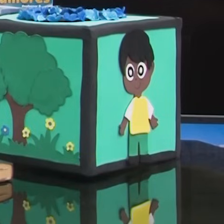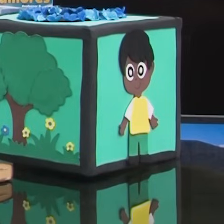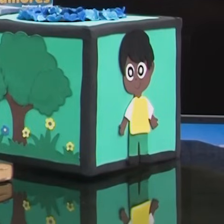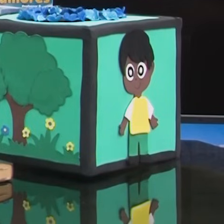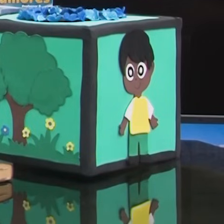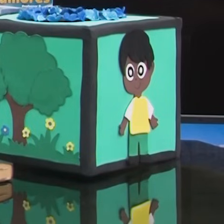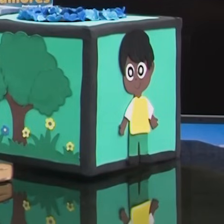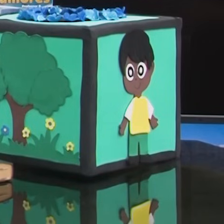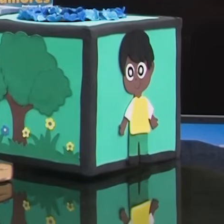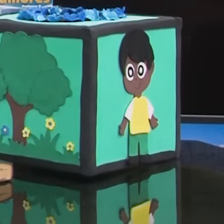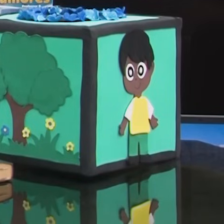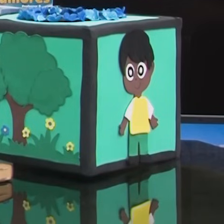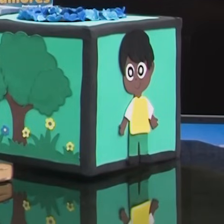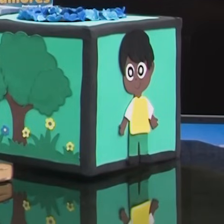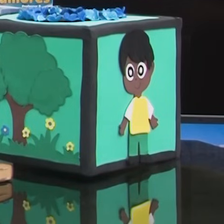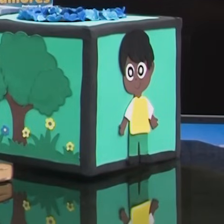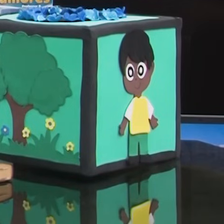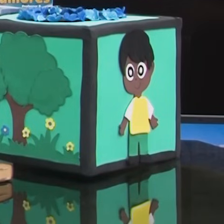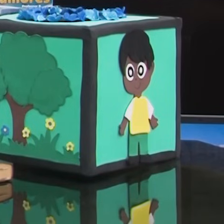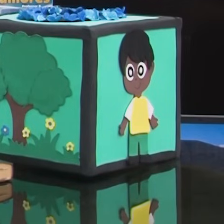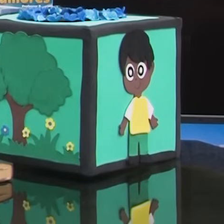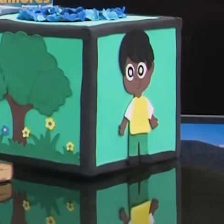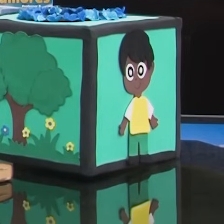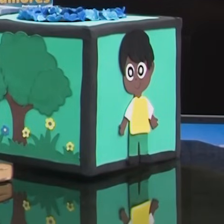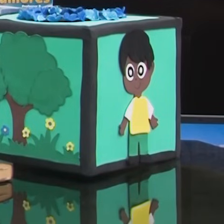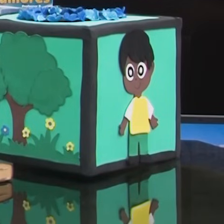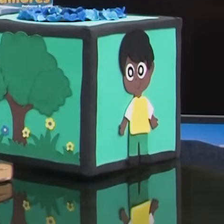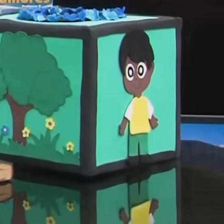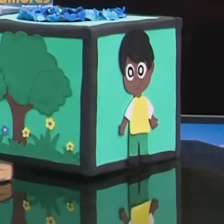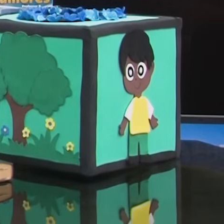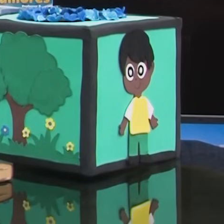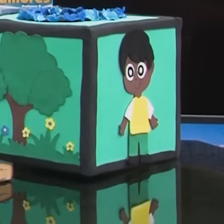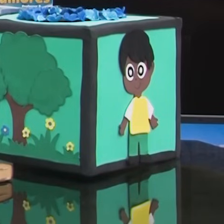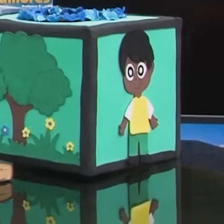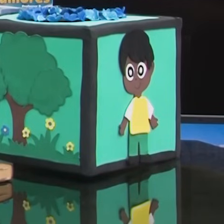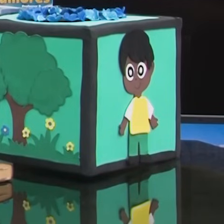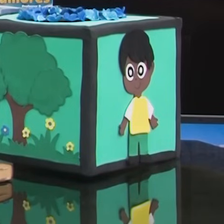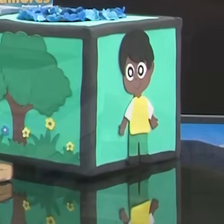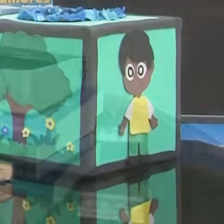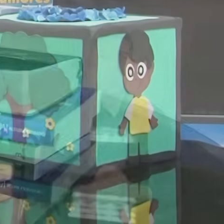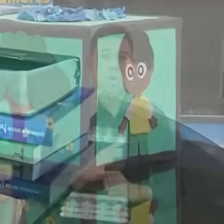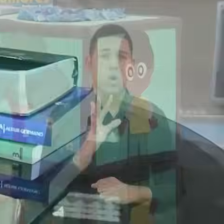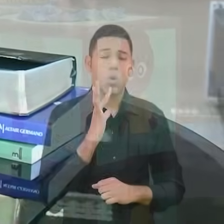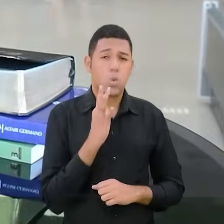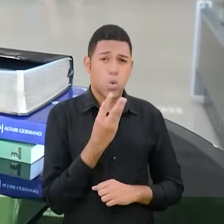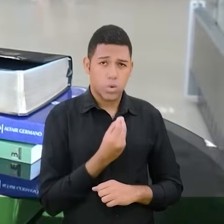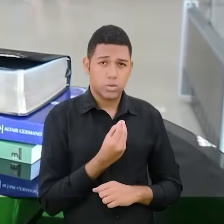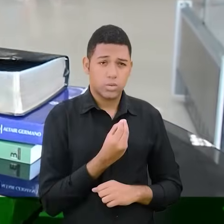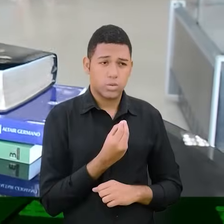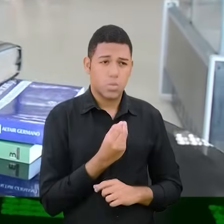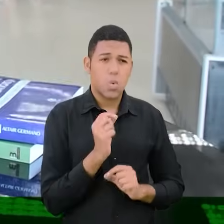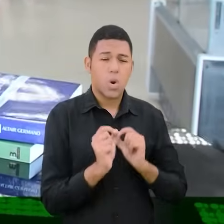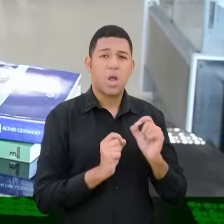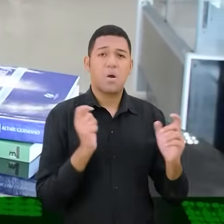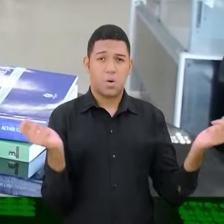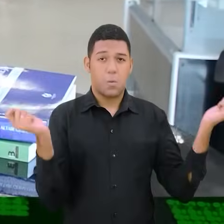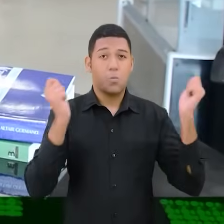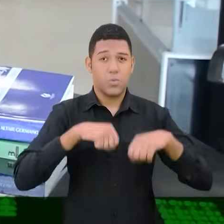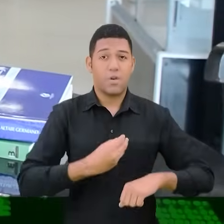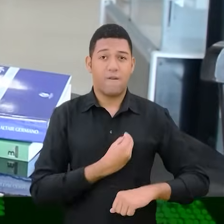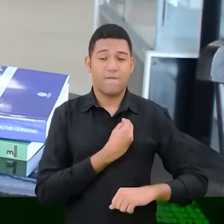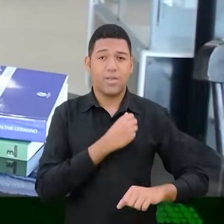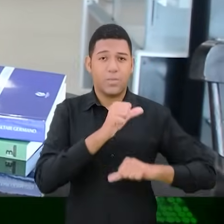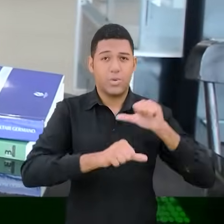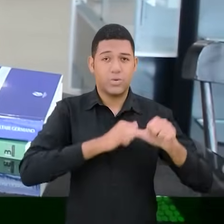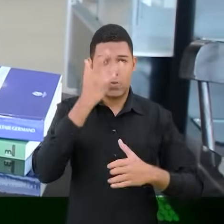que demonstrou humildade para nós é muito importante tchau tchau e até a próxima aula que o conhecimento é capaz